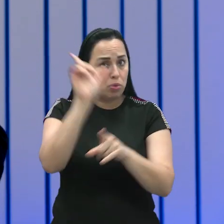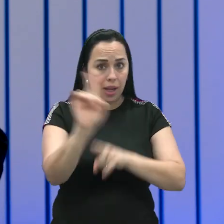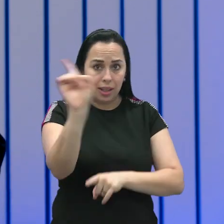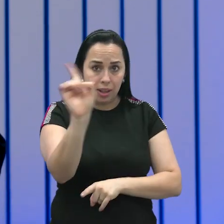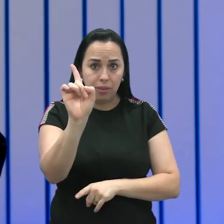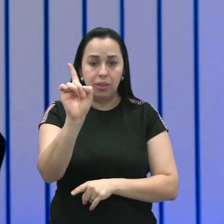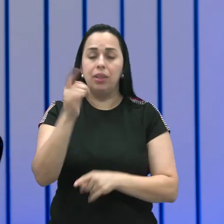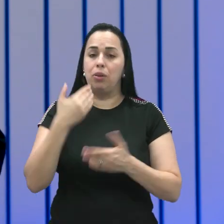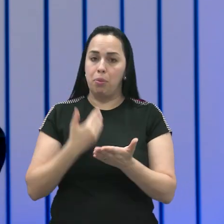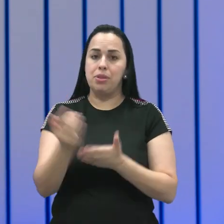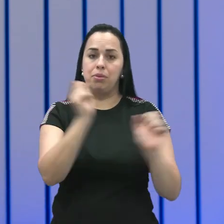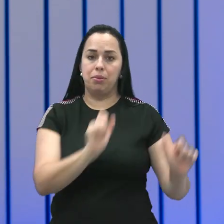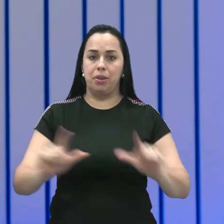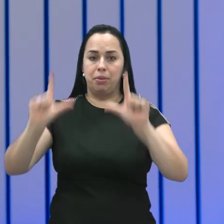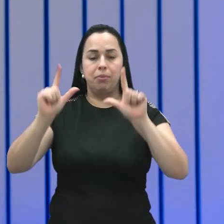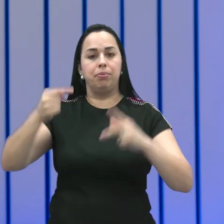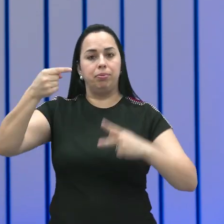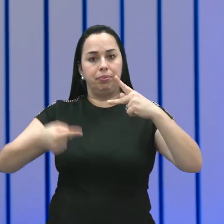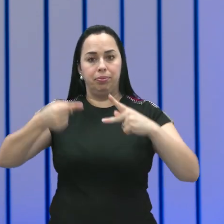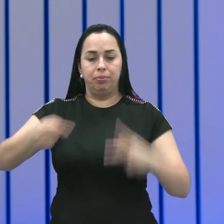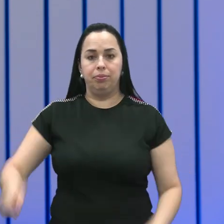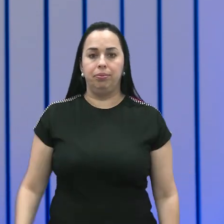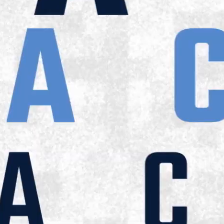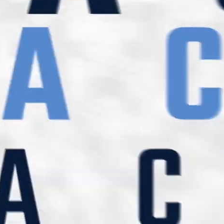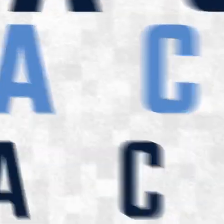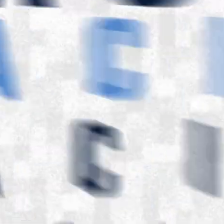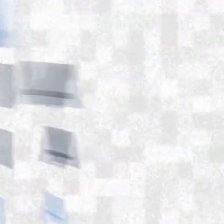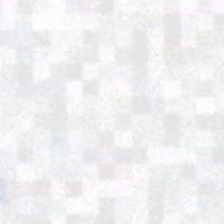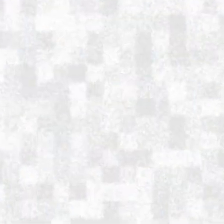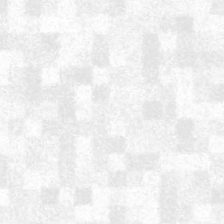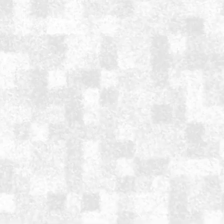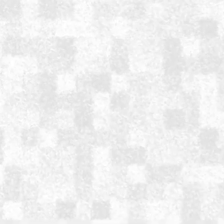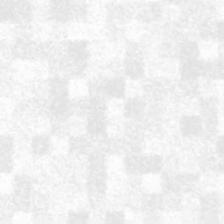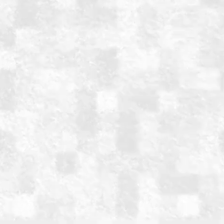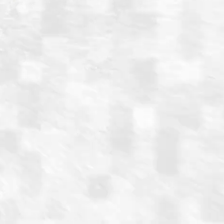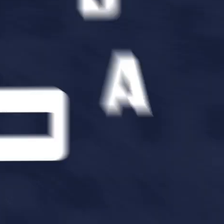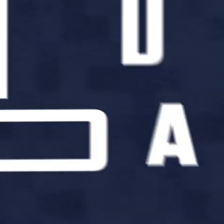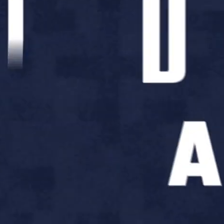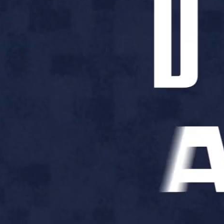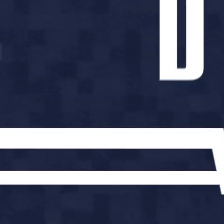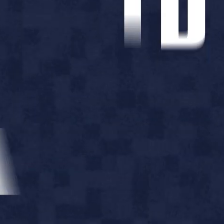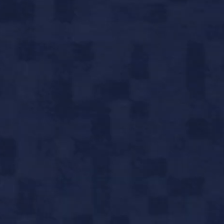nesse cenário. Fique com a gente, o Sobre Política está começando.